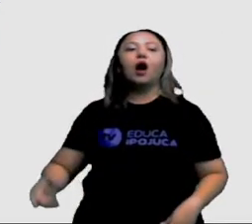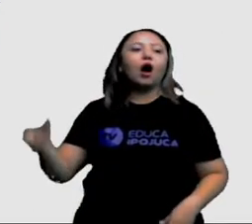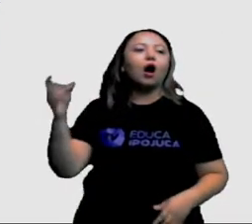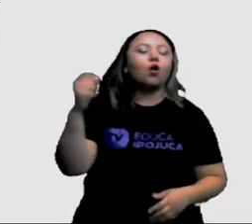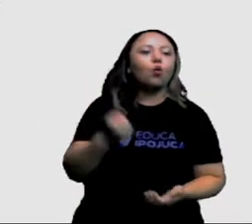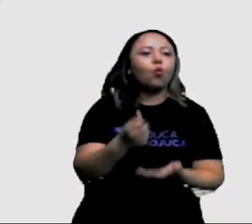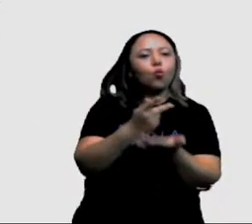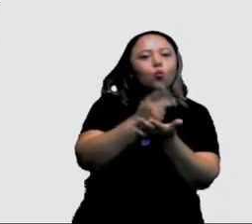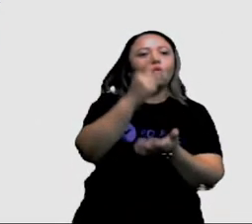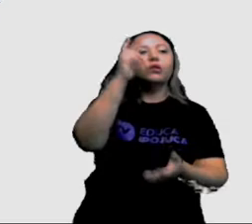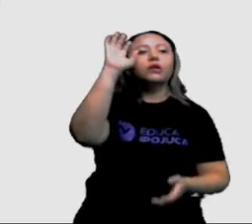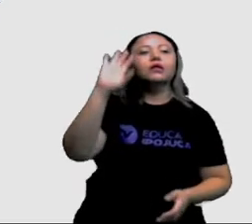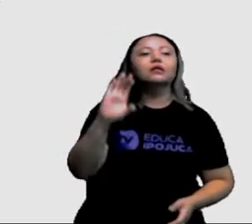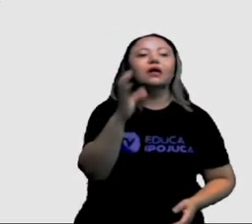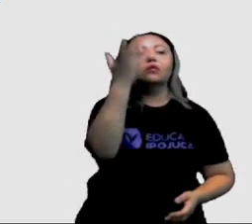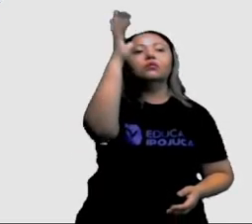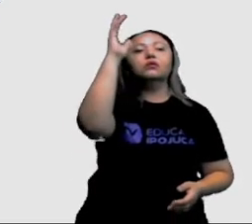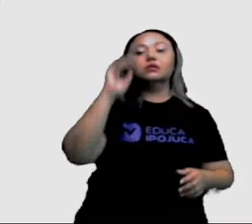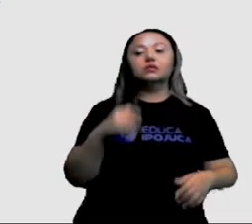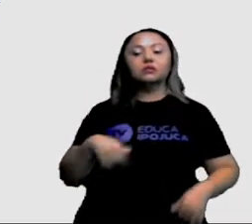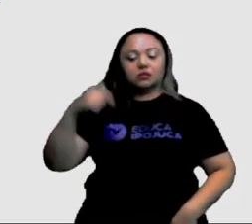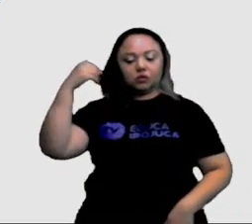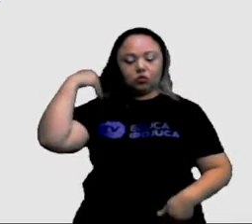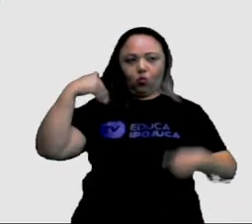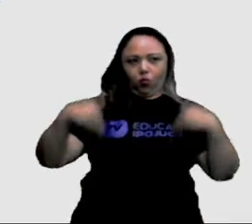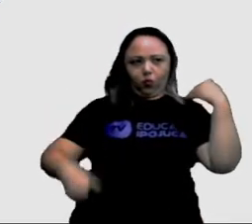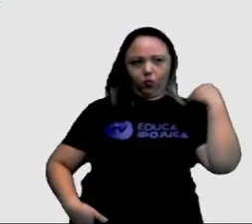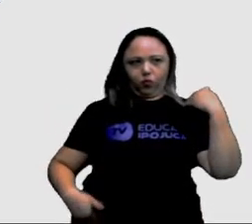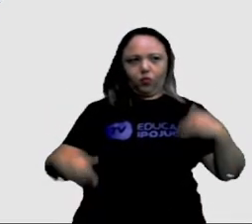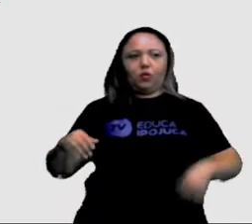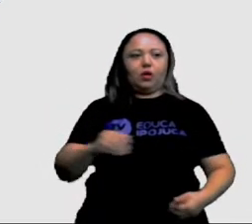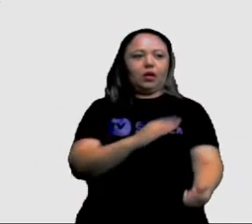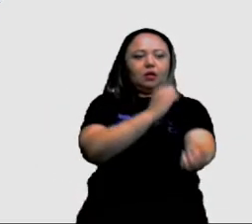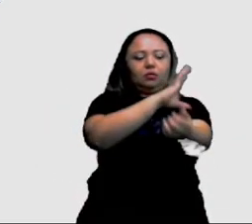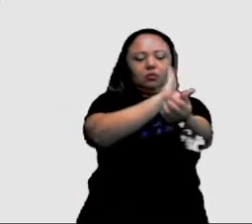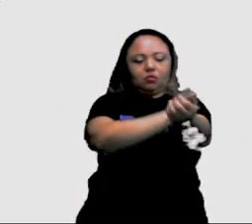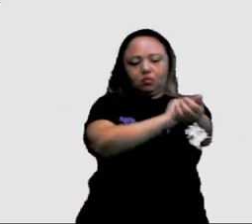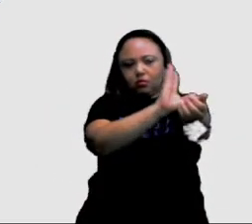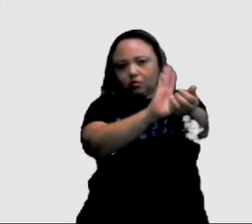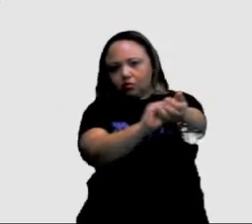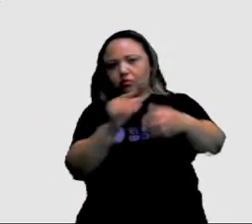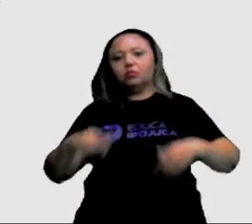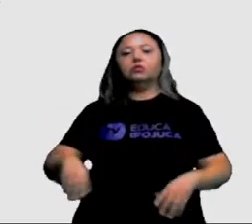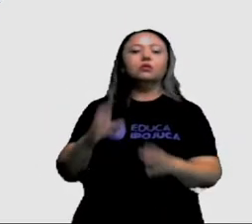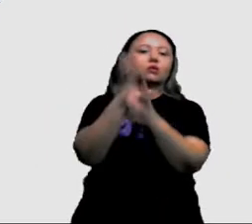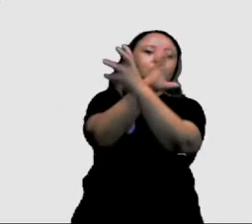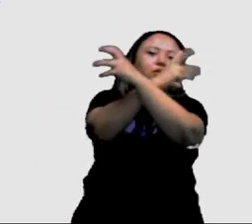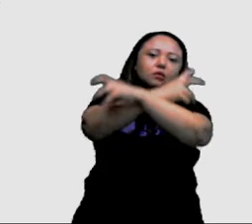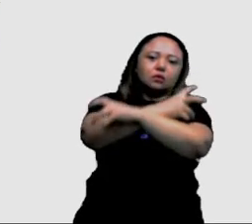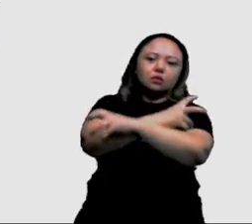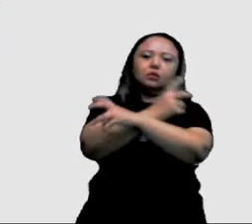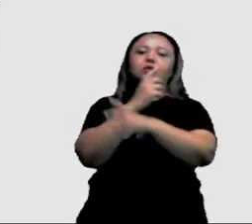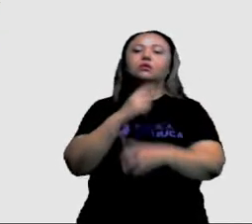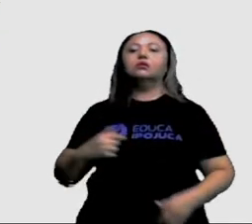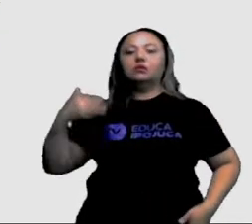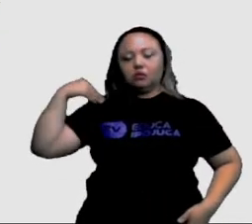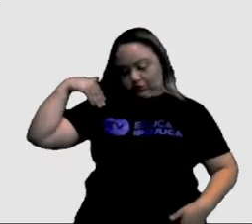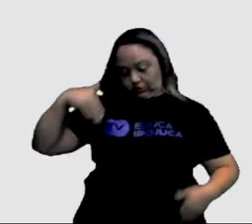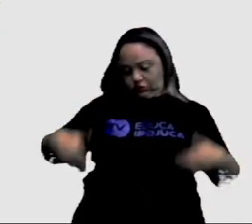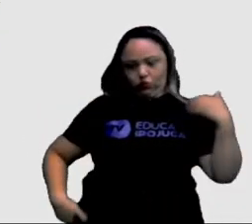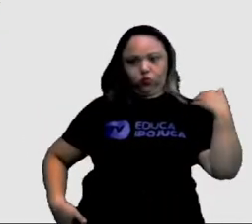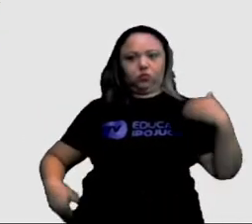a participação de alguns sistemas do corpo humano, como o sistema muscular, o sistema esquelético e o sistema